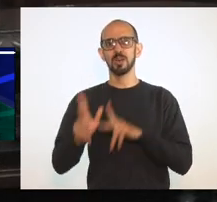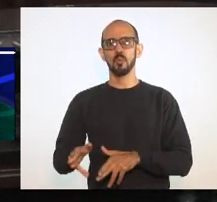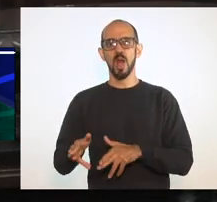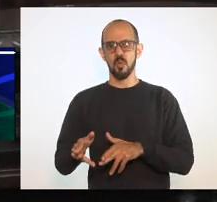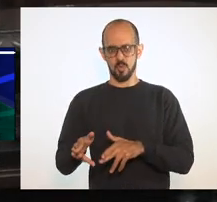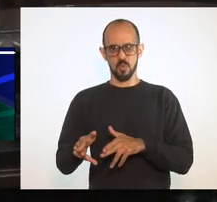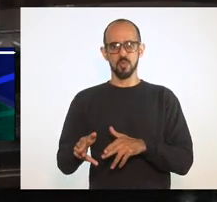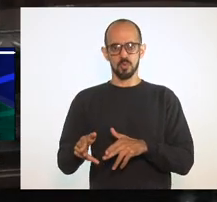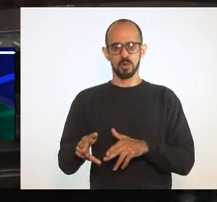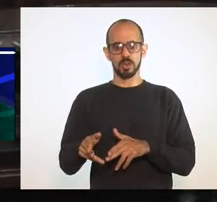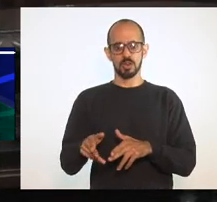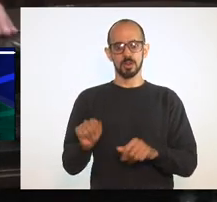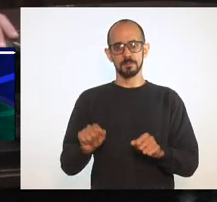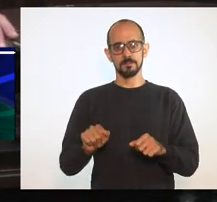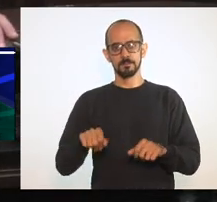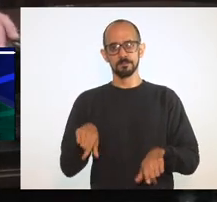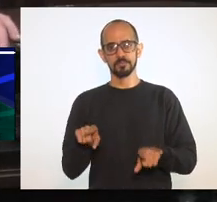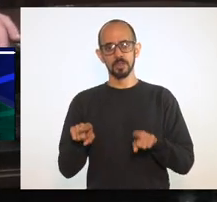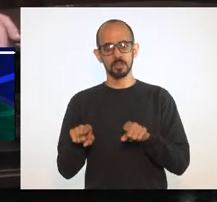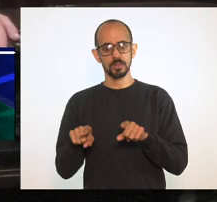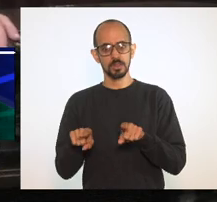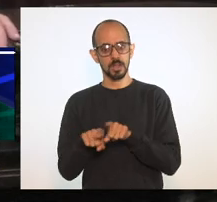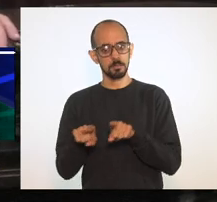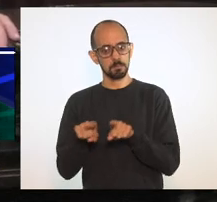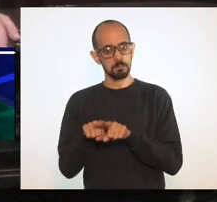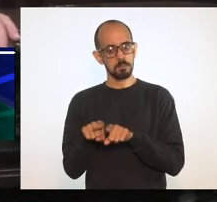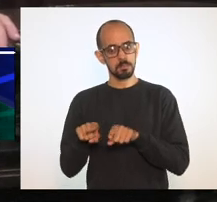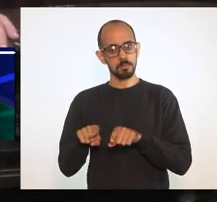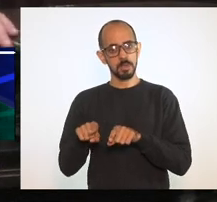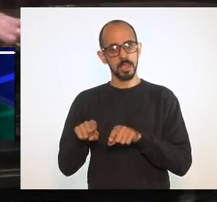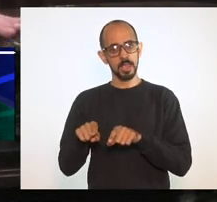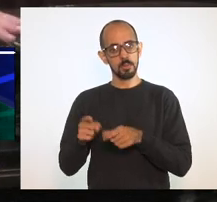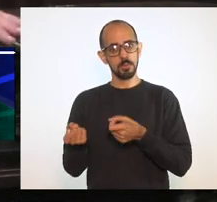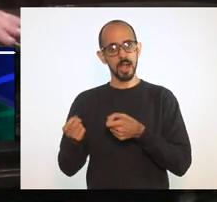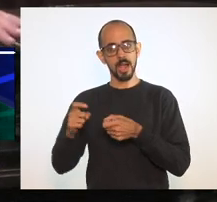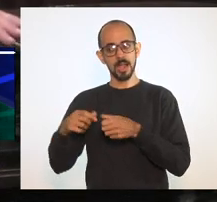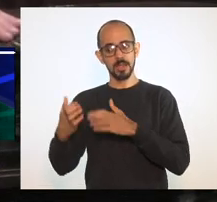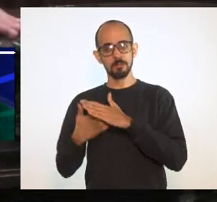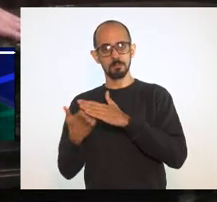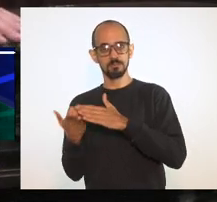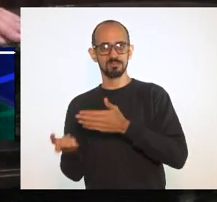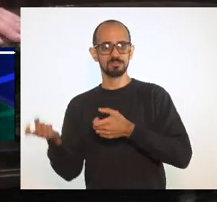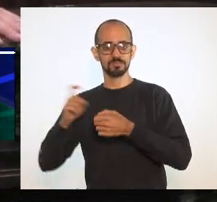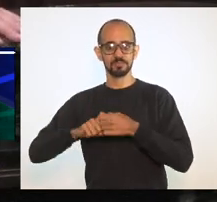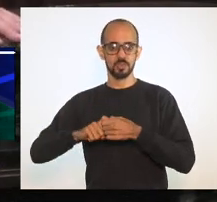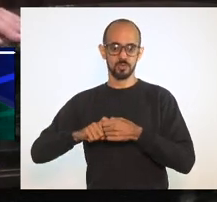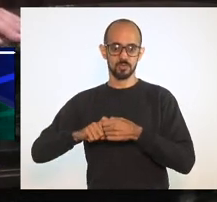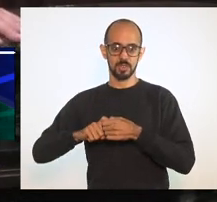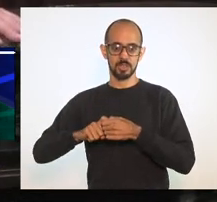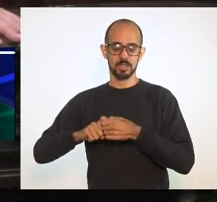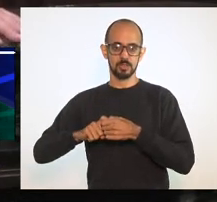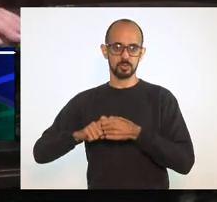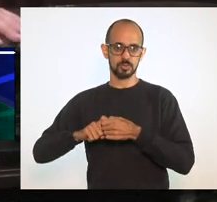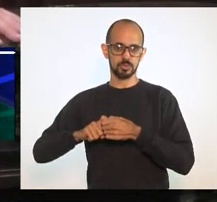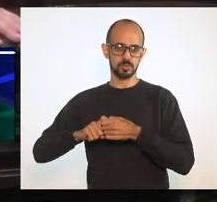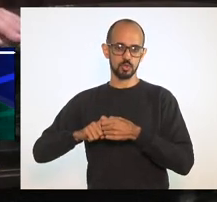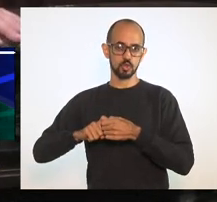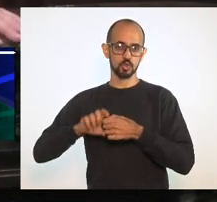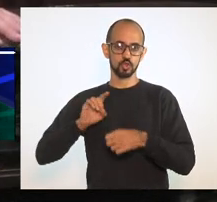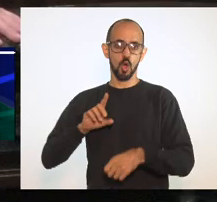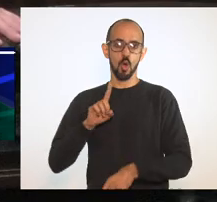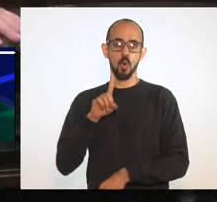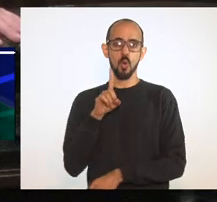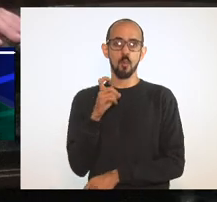Vendia para sua própria subsidiária fora do Brasil. Só uma única que não fazia, que